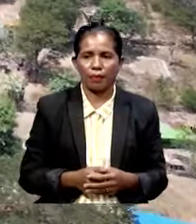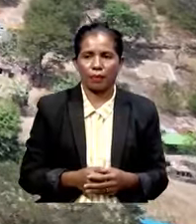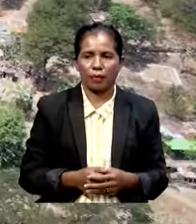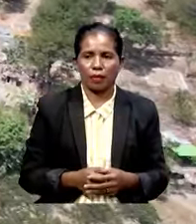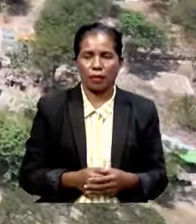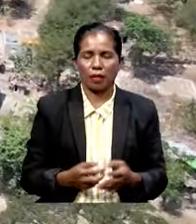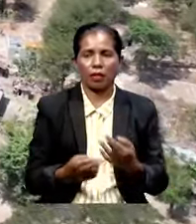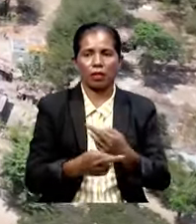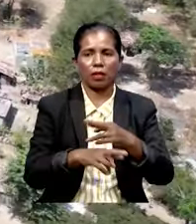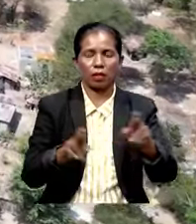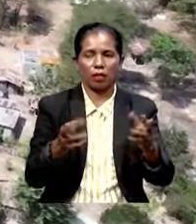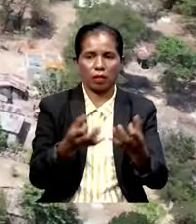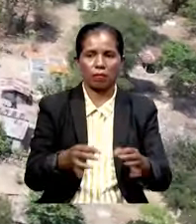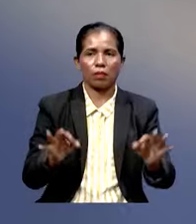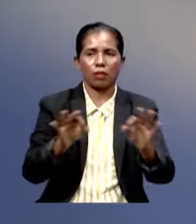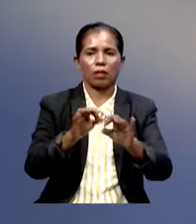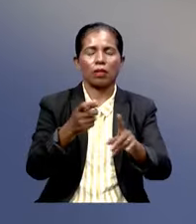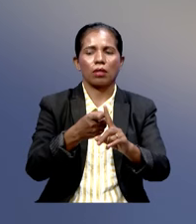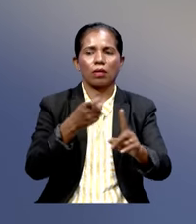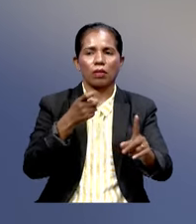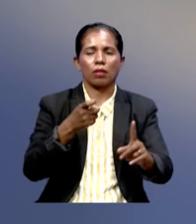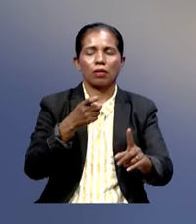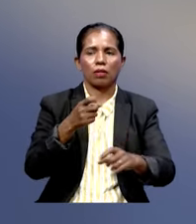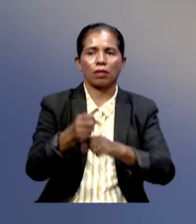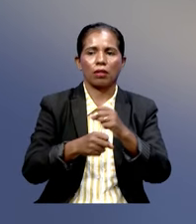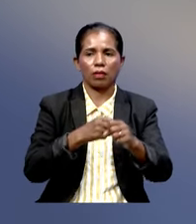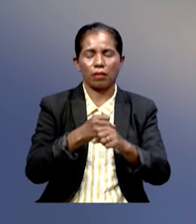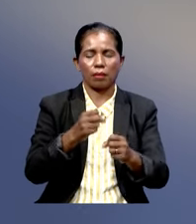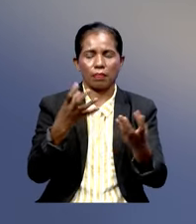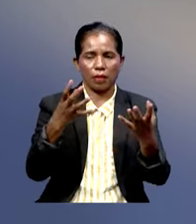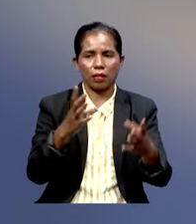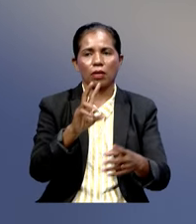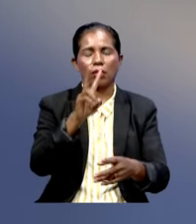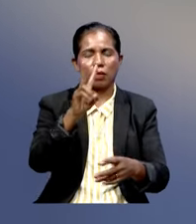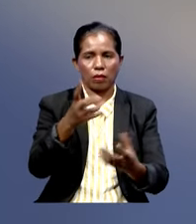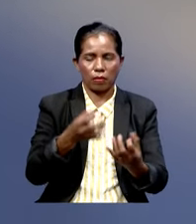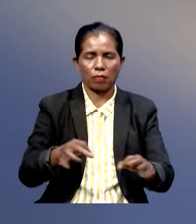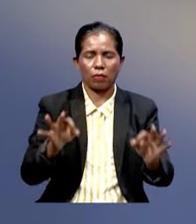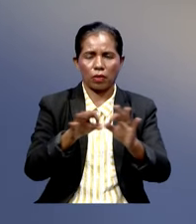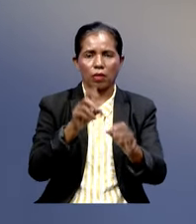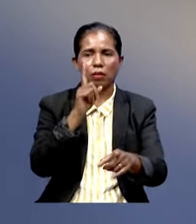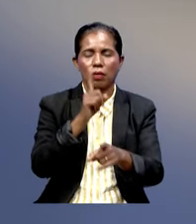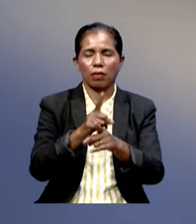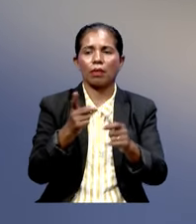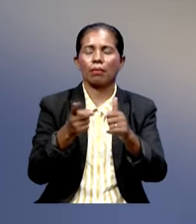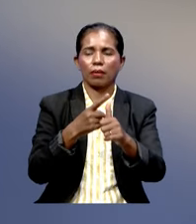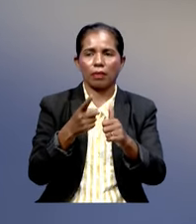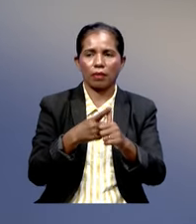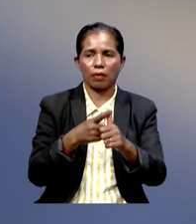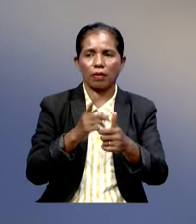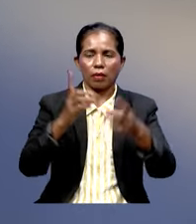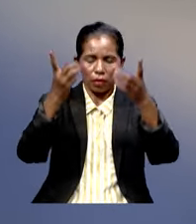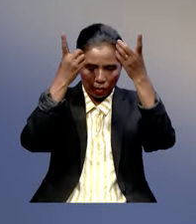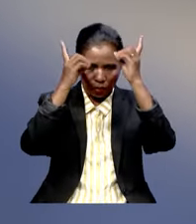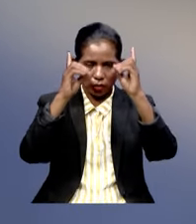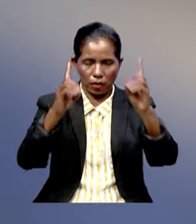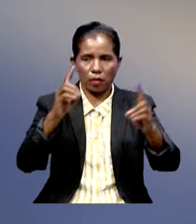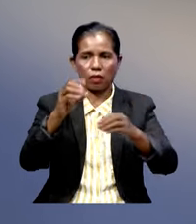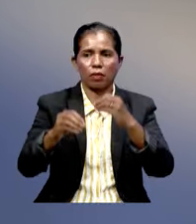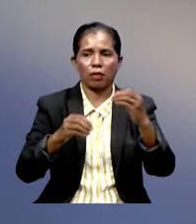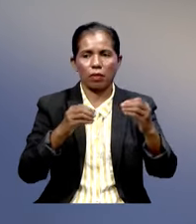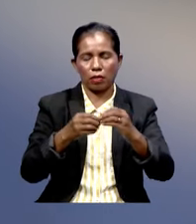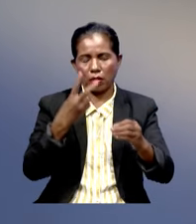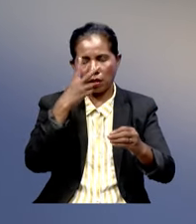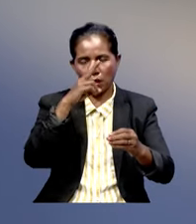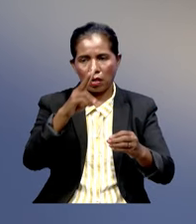Resultado importante você, COP28, para que lima, mas o rua mais importante lá lima. Primeiro, maka decisão com a